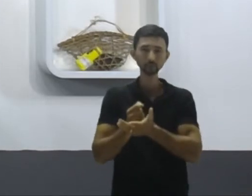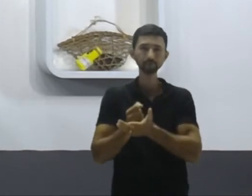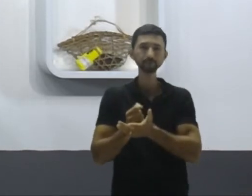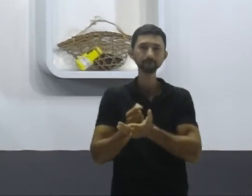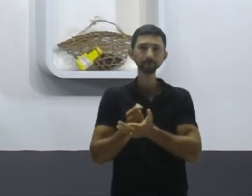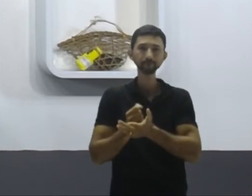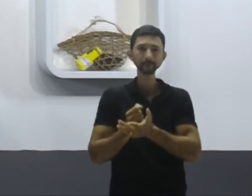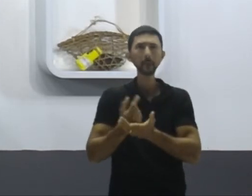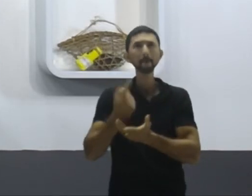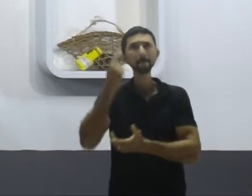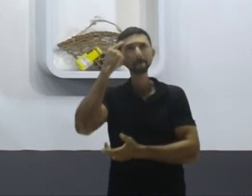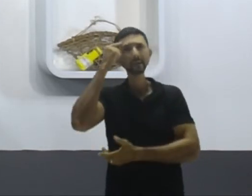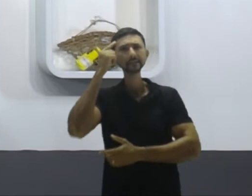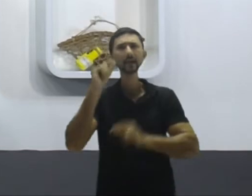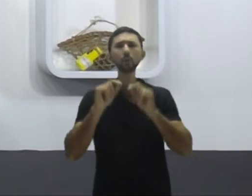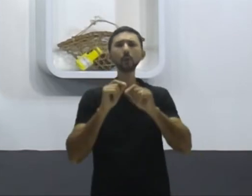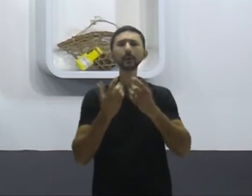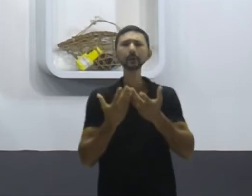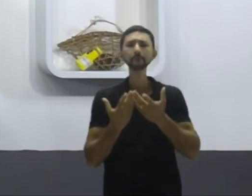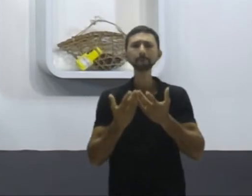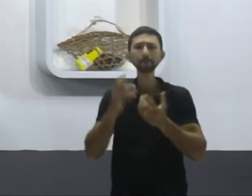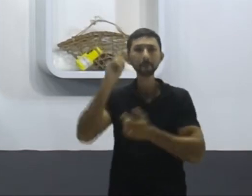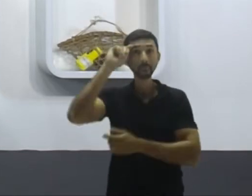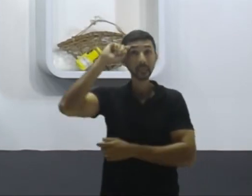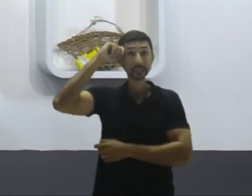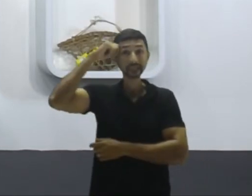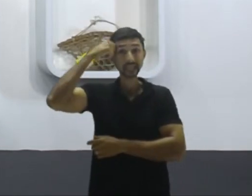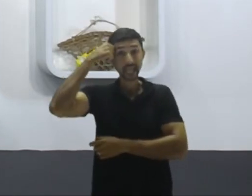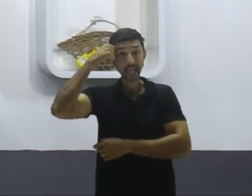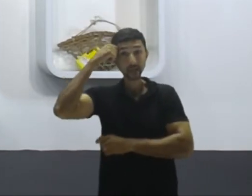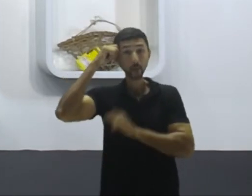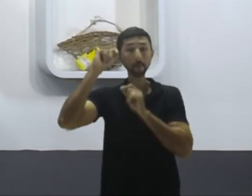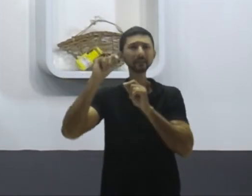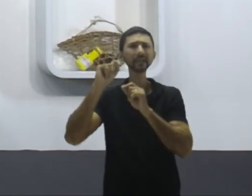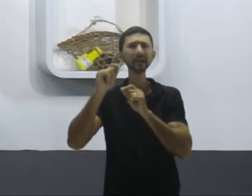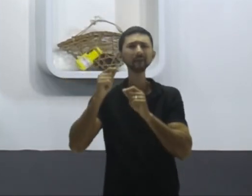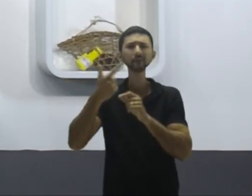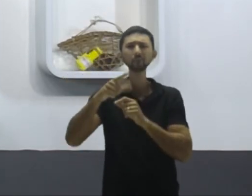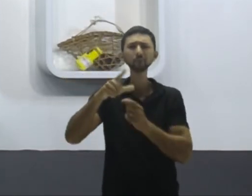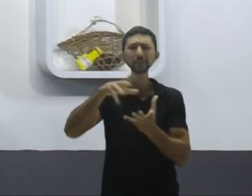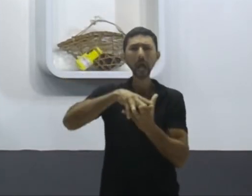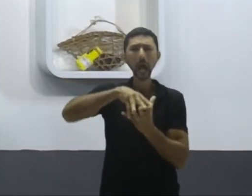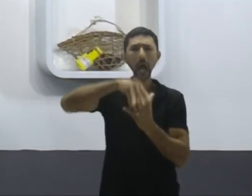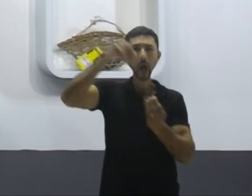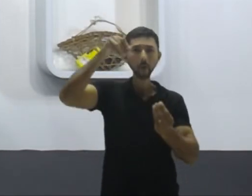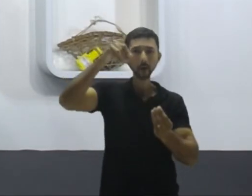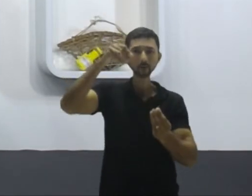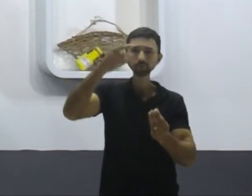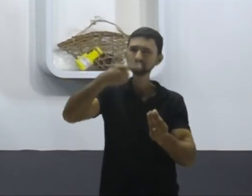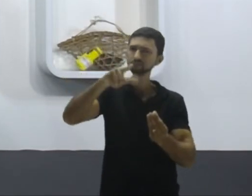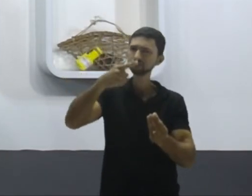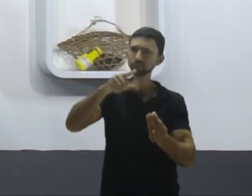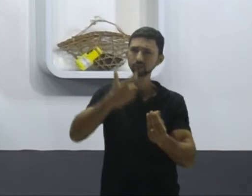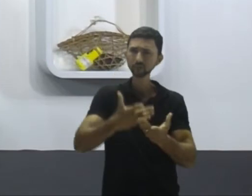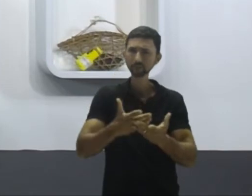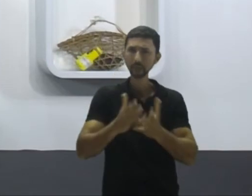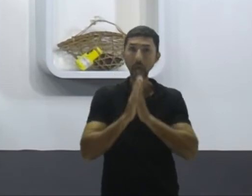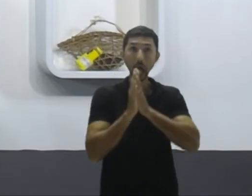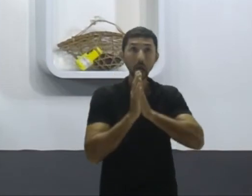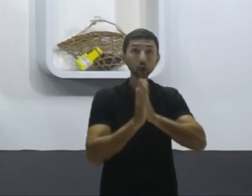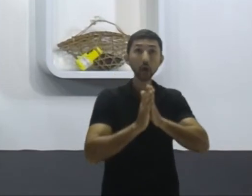ideia que se tinha era que o negro ele não tinha, de fato, alma. Né? Era um bárbaro que adorava